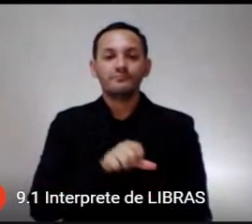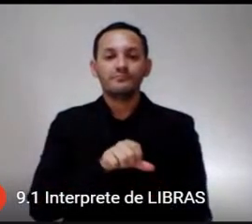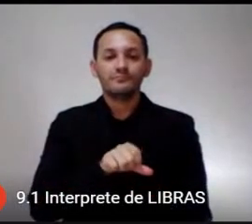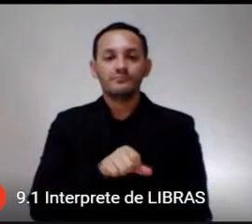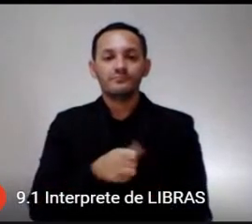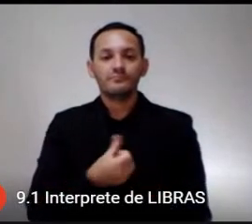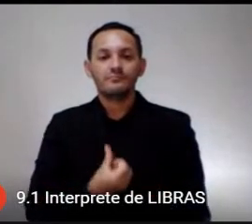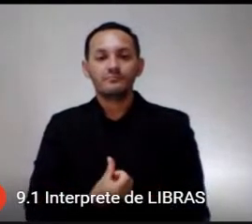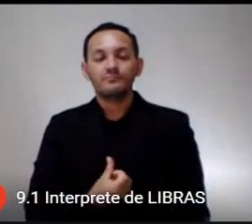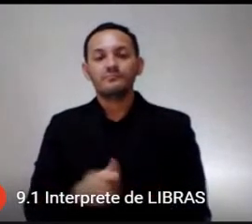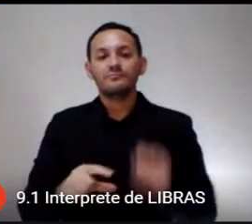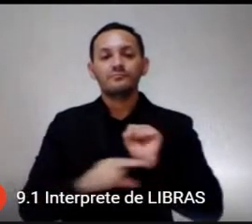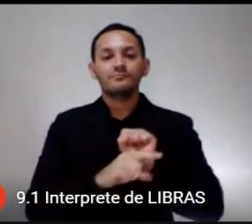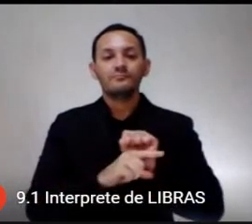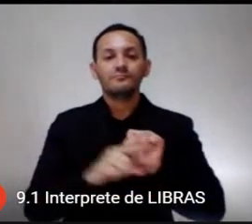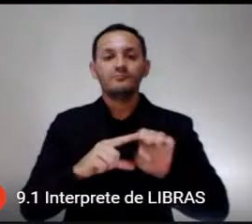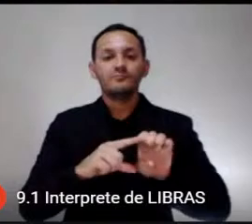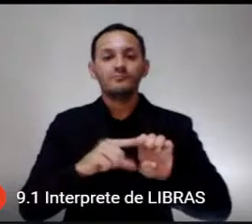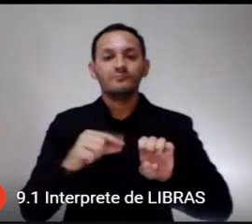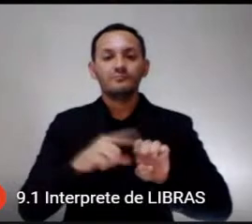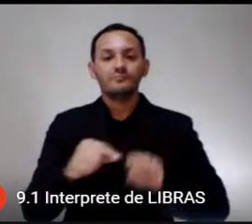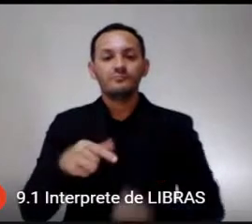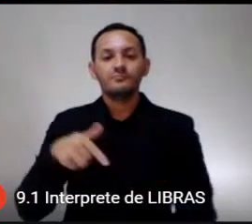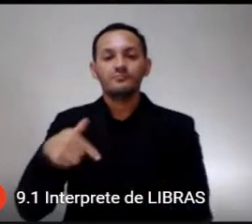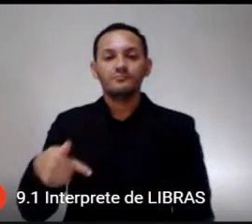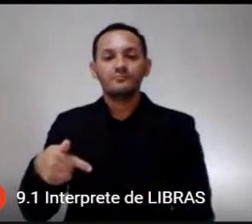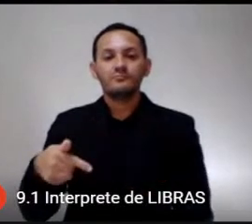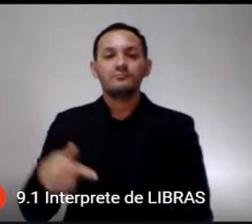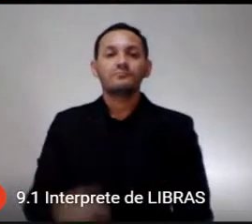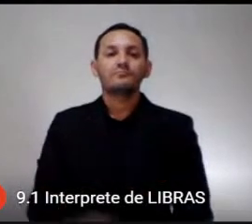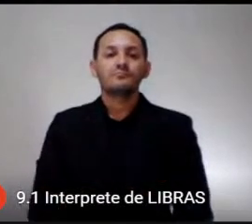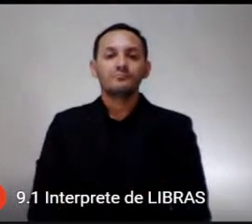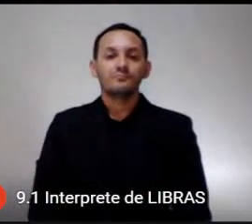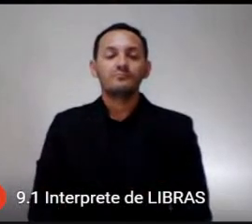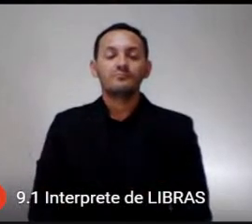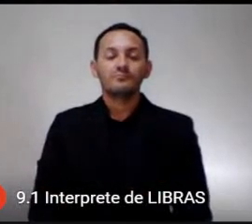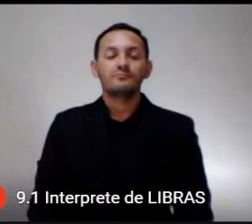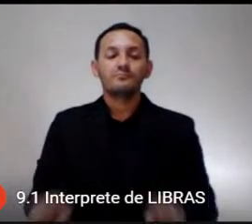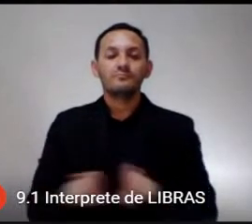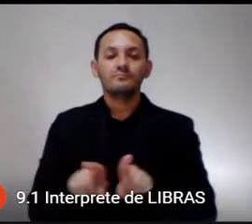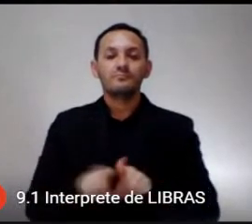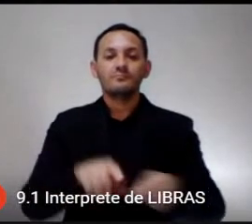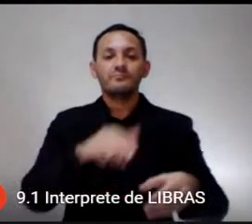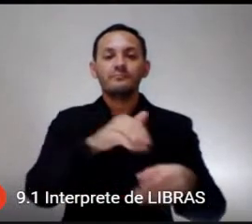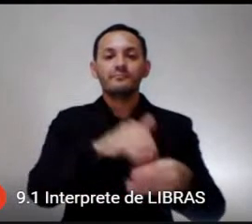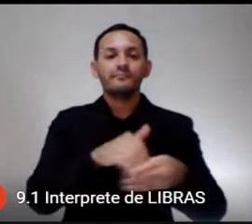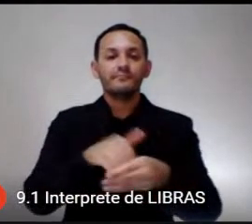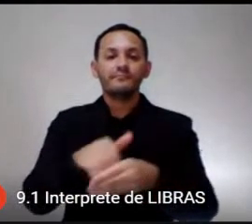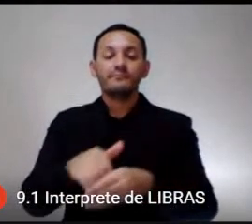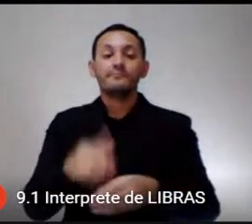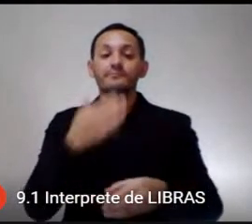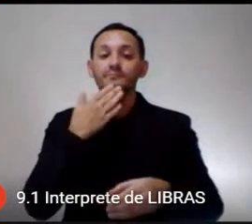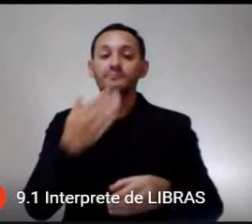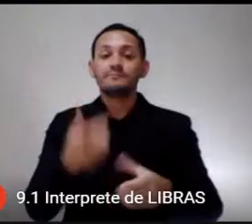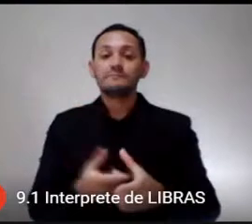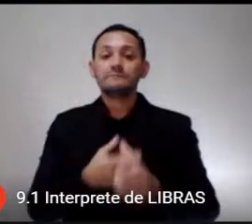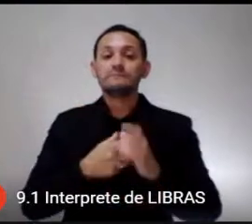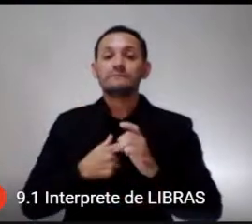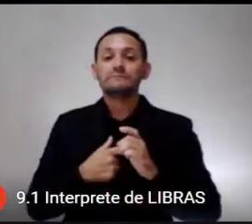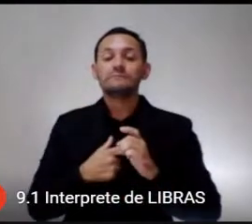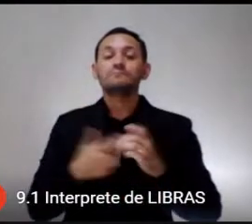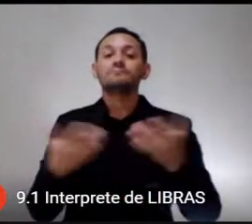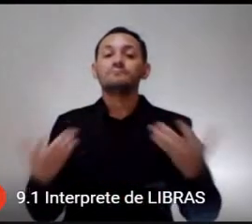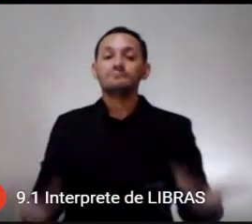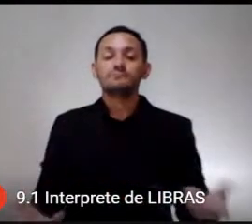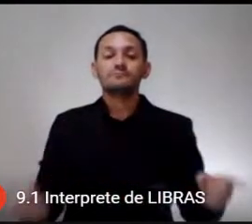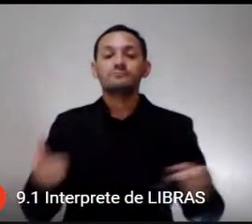olha, o prazo para os partidos é um, para o eleitor recorrer é outro, mas a data de fruição